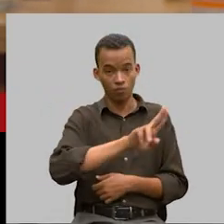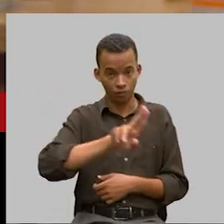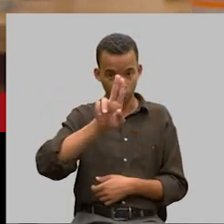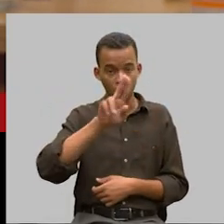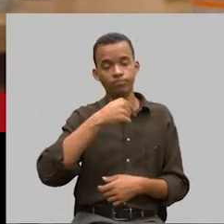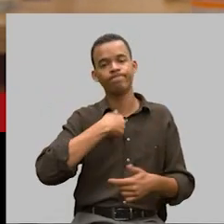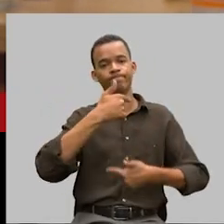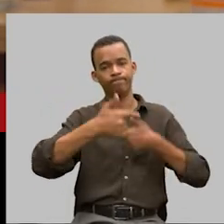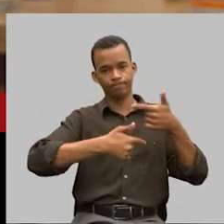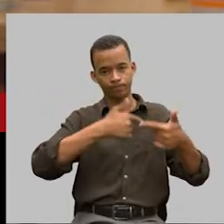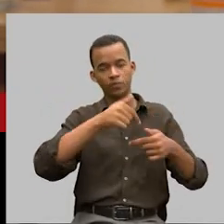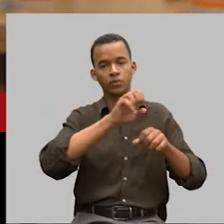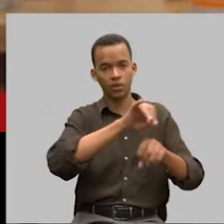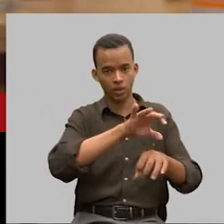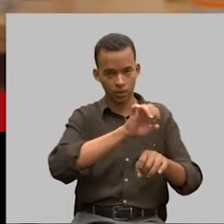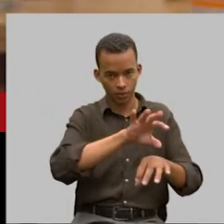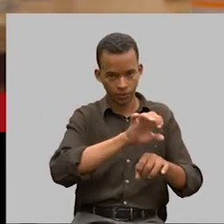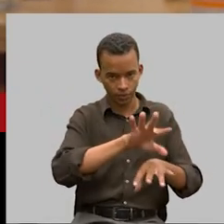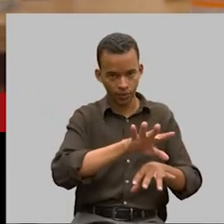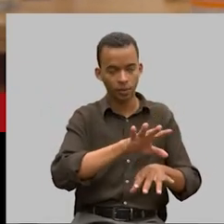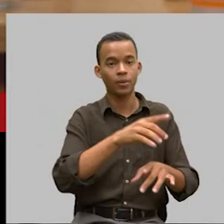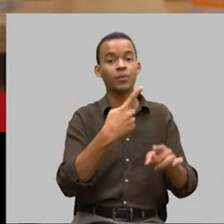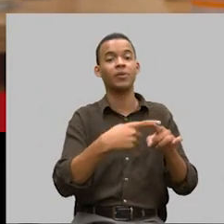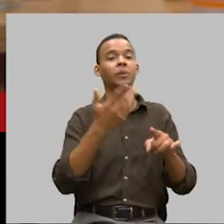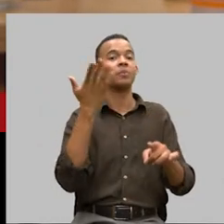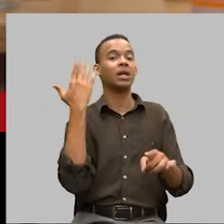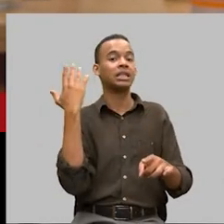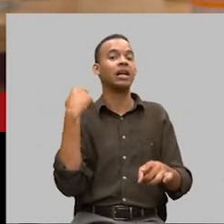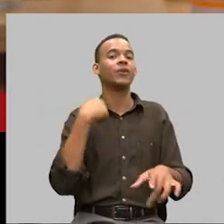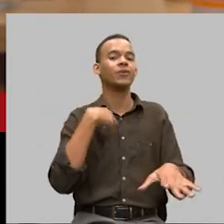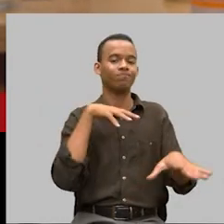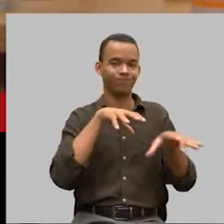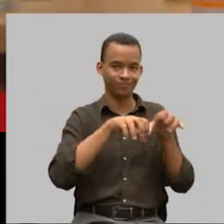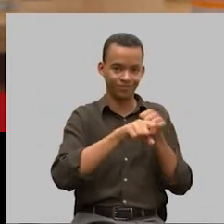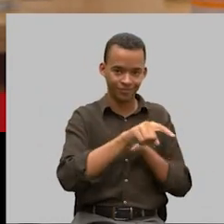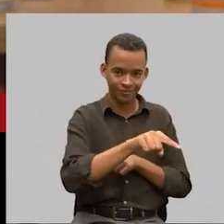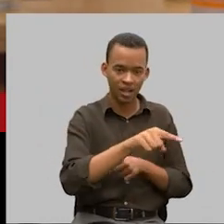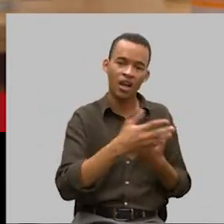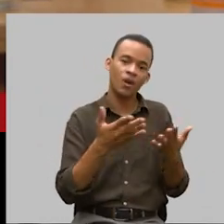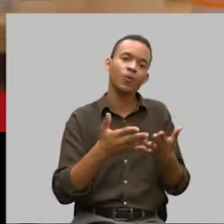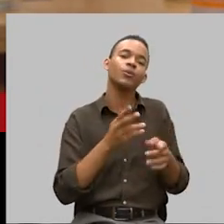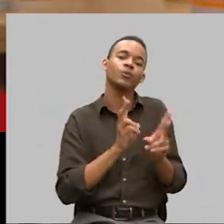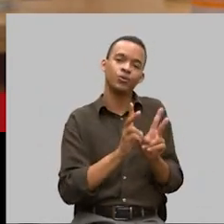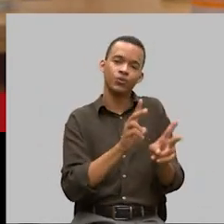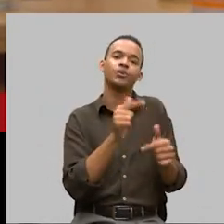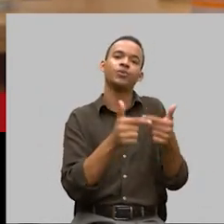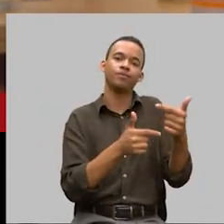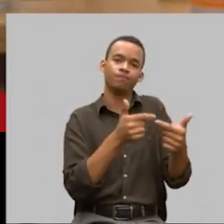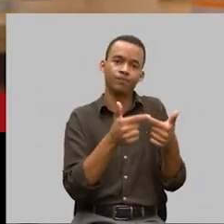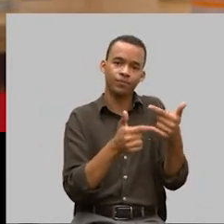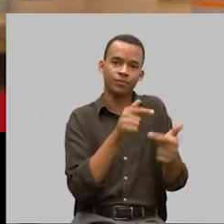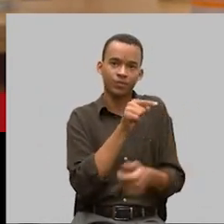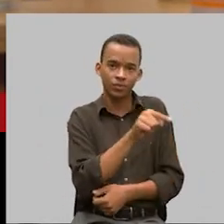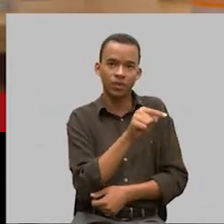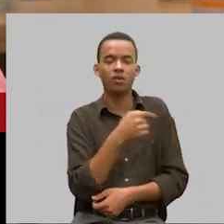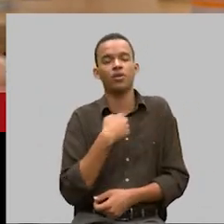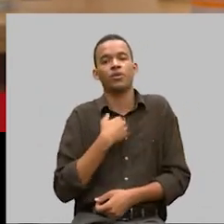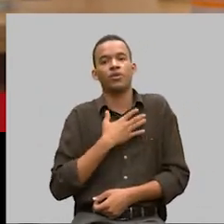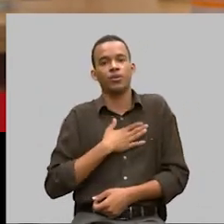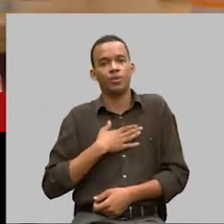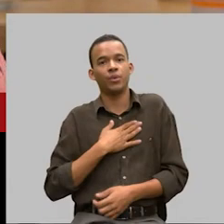e me honra muito essa oportunidade de est continuando né a a o diálogo sobre esse tema